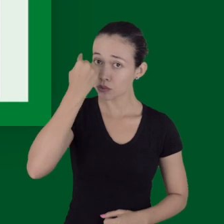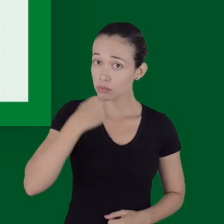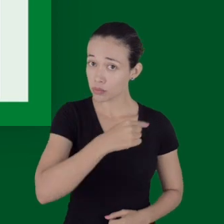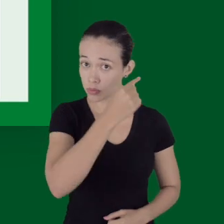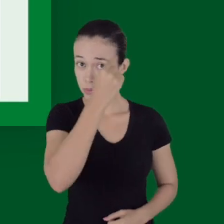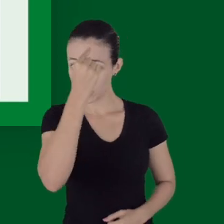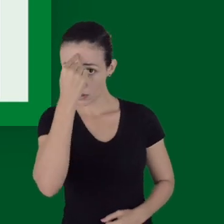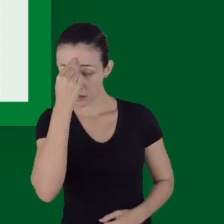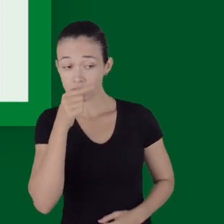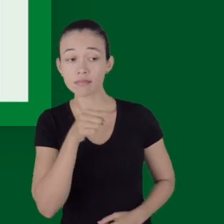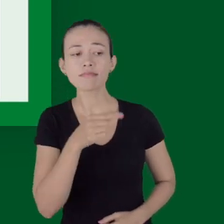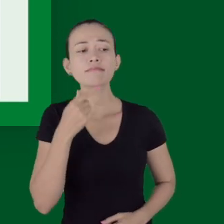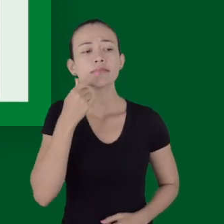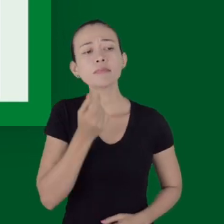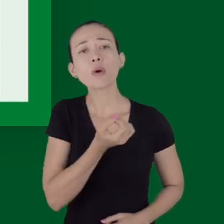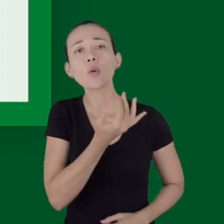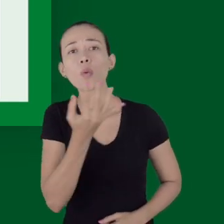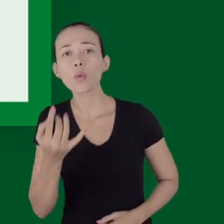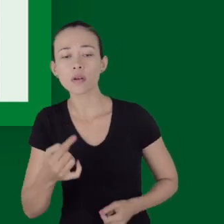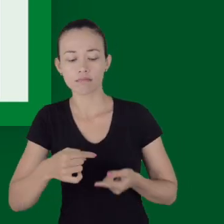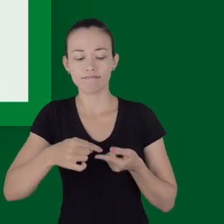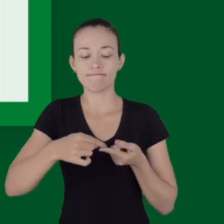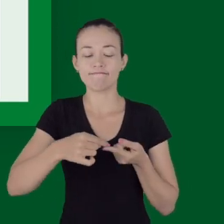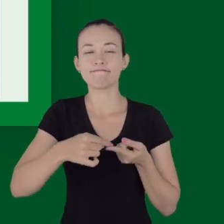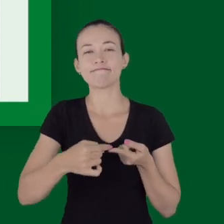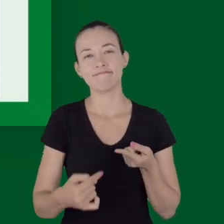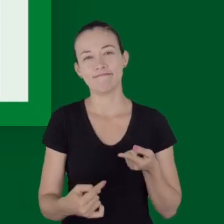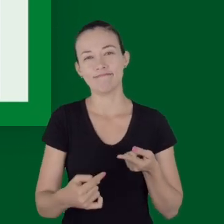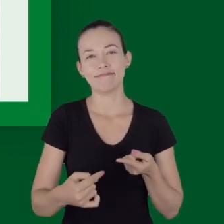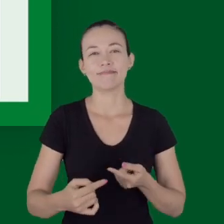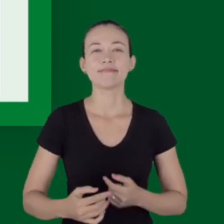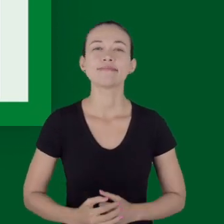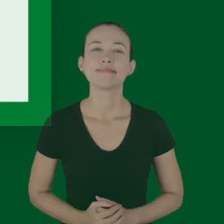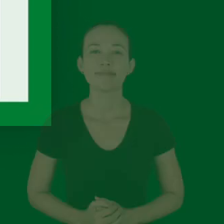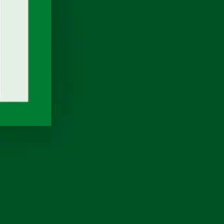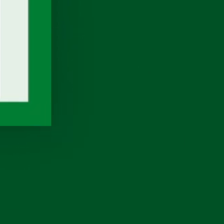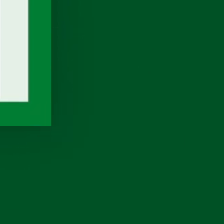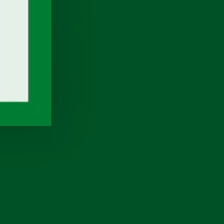glicemia. E, se necessário, né,